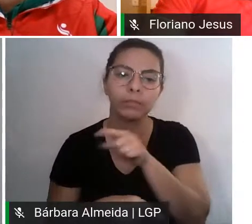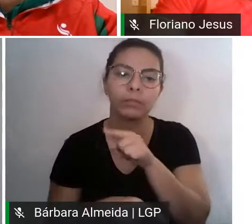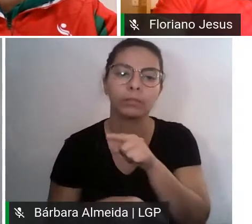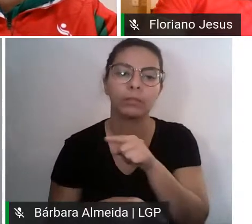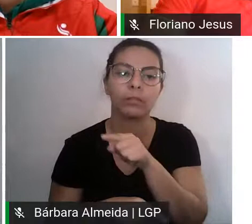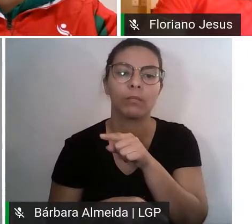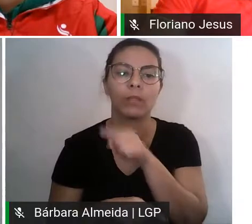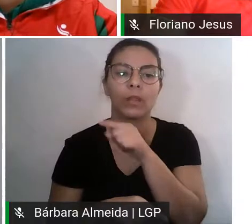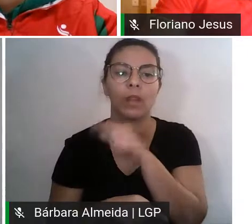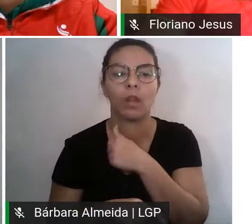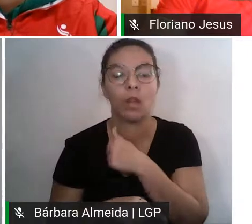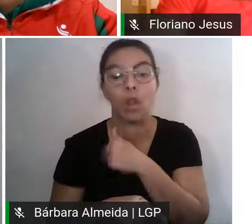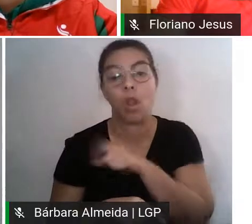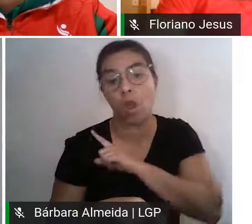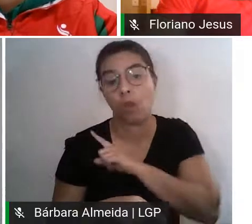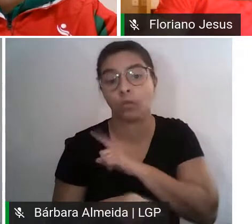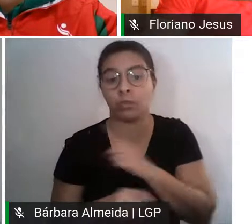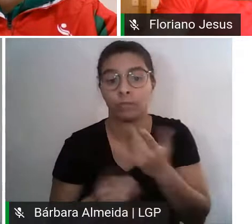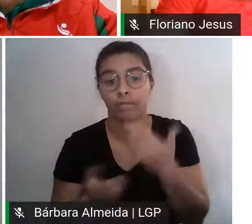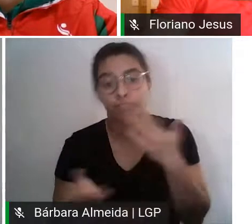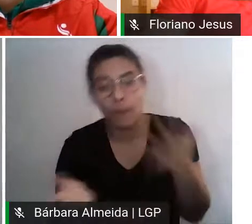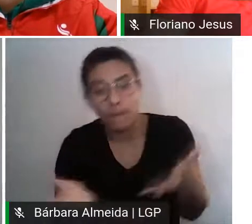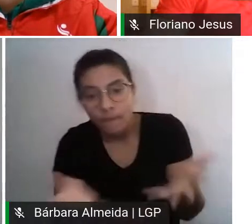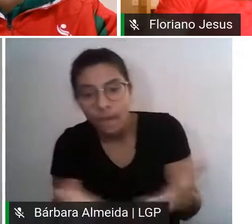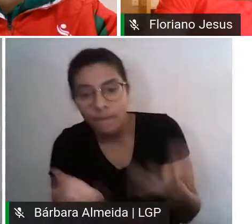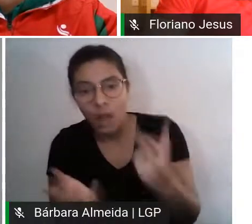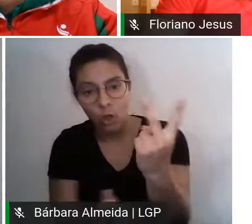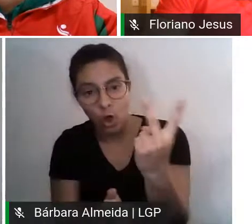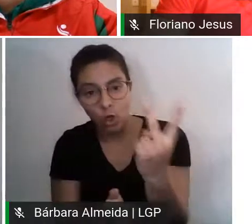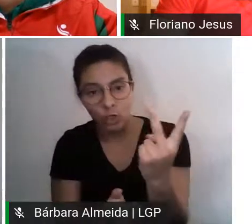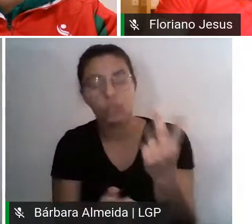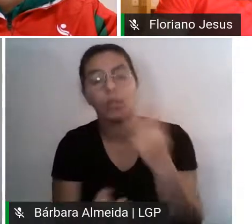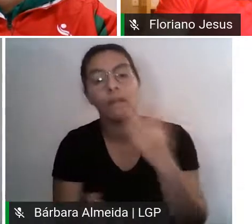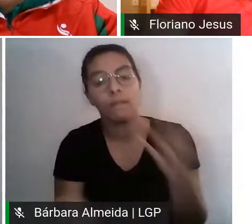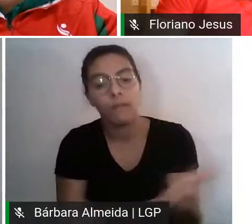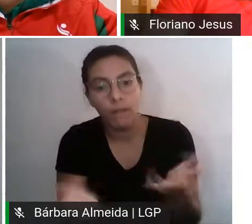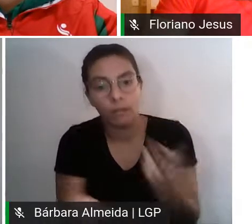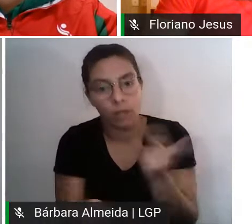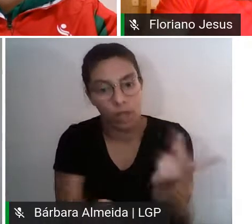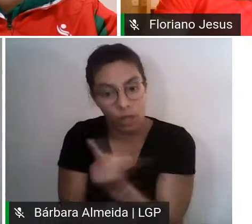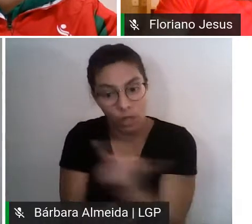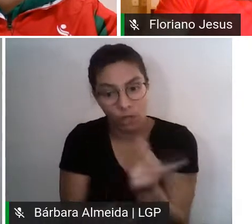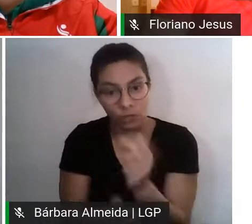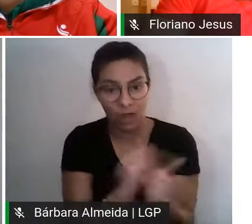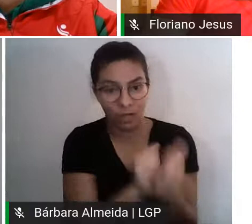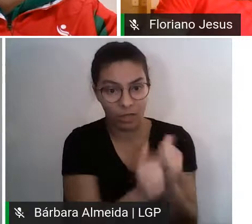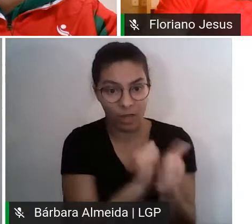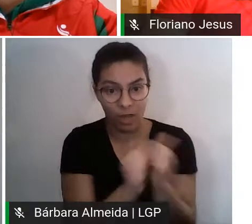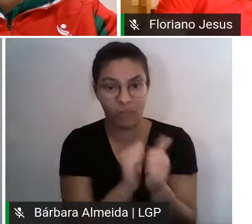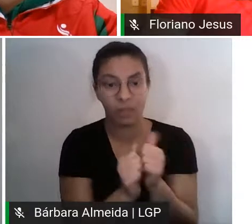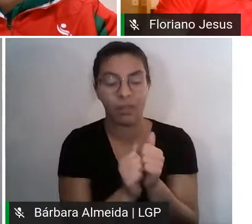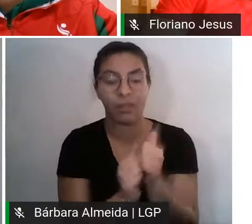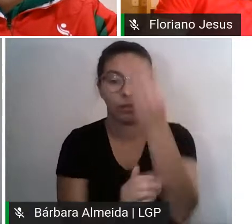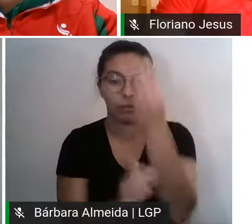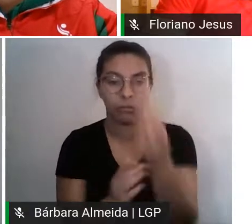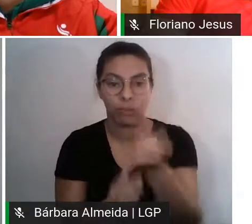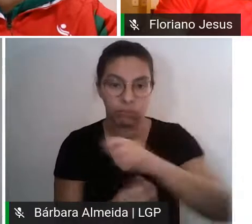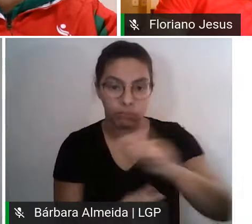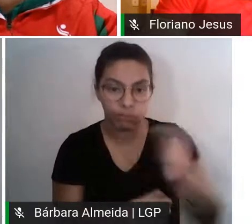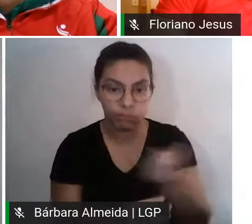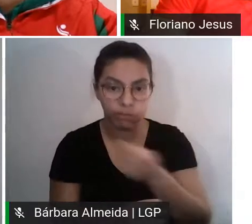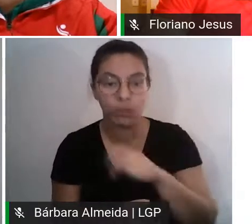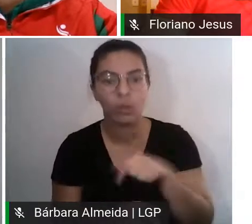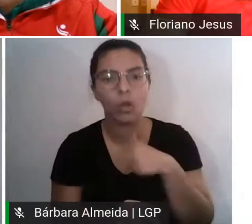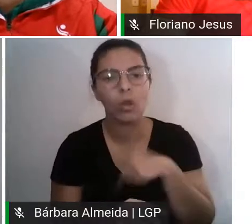Partindo talvez do que podemos esperar deles e também fazendo a ponto com o trabalho realizado pela Federação Portuguesa de Badminton neste âmbito, o que